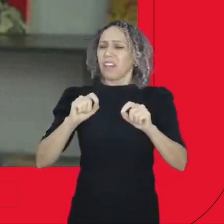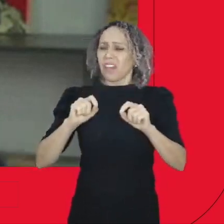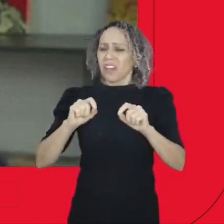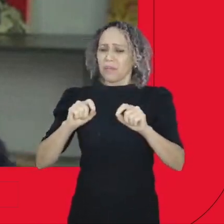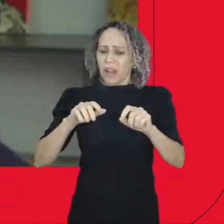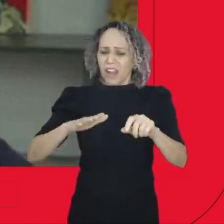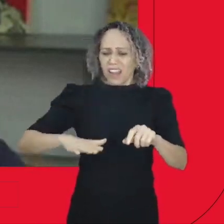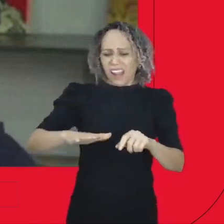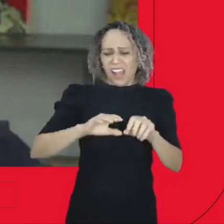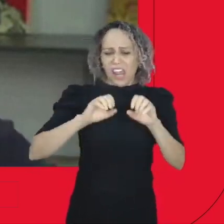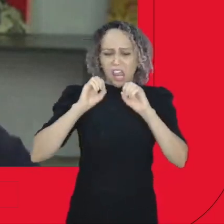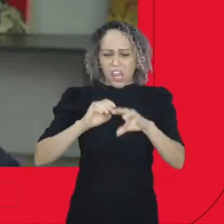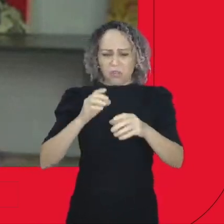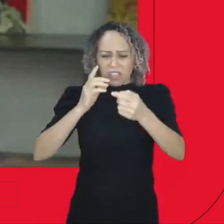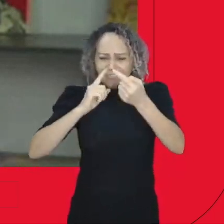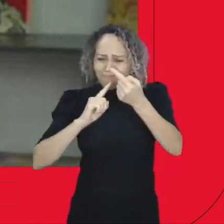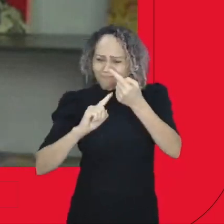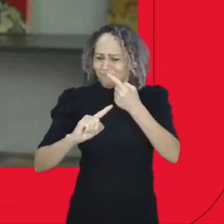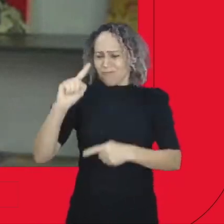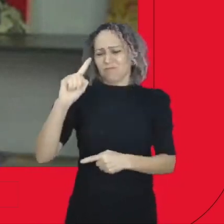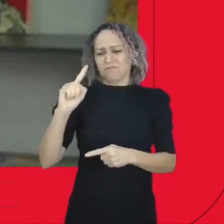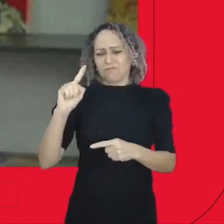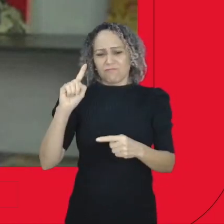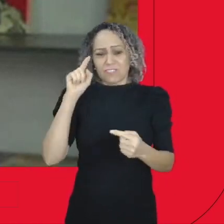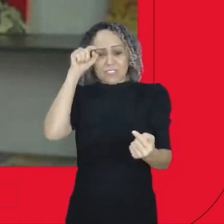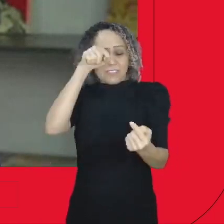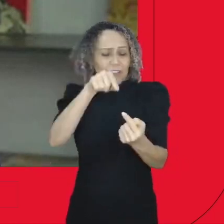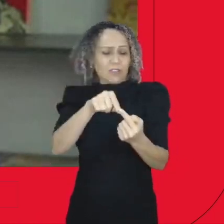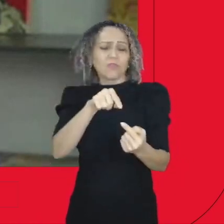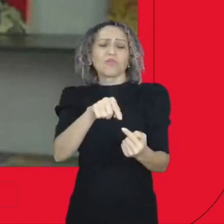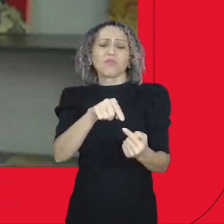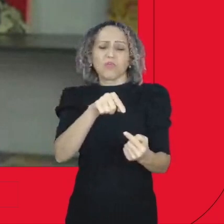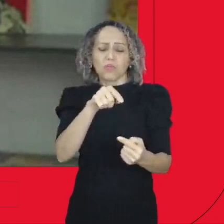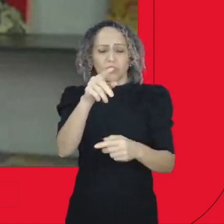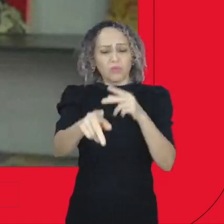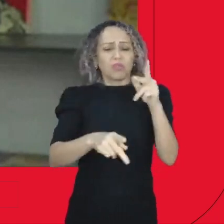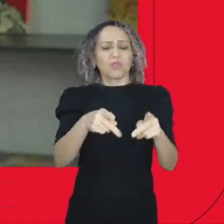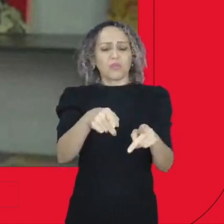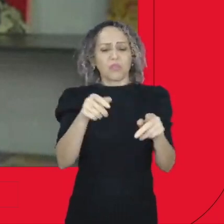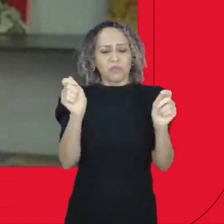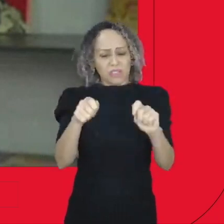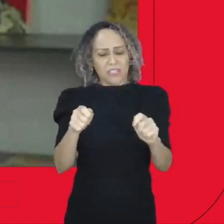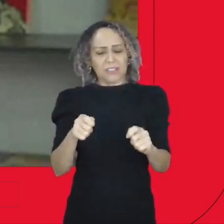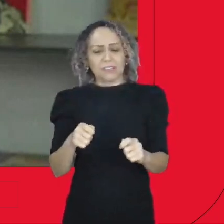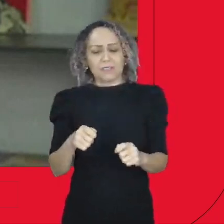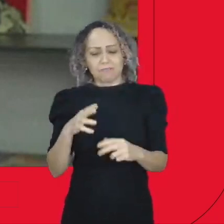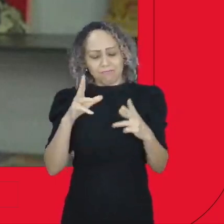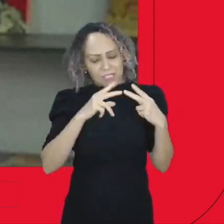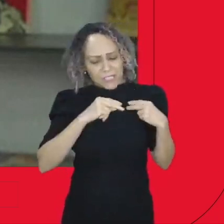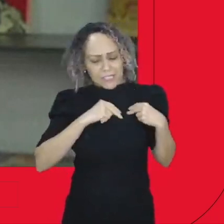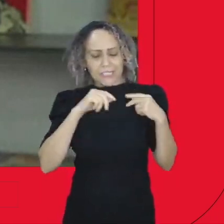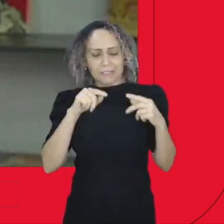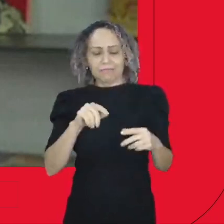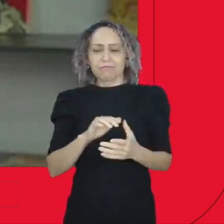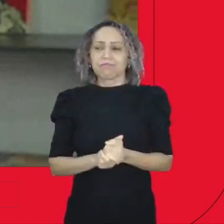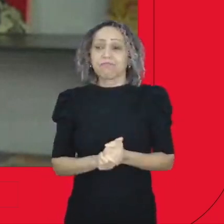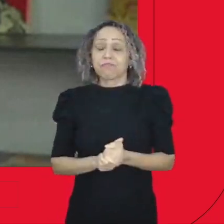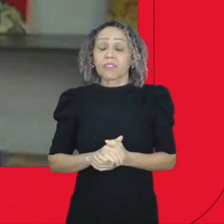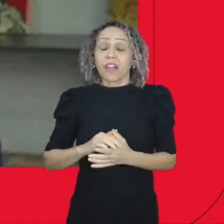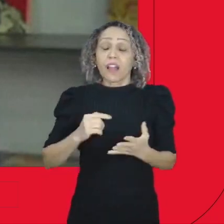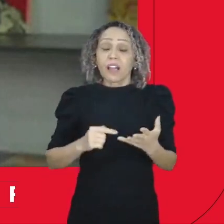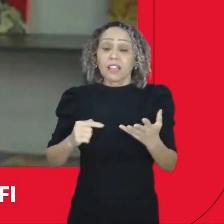pior índice de evasão escolar do Brasil, especialmente no ensino médio. As escolas deterioradas, e nós